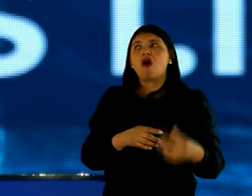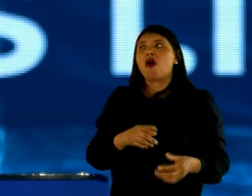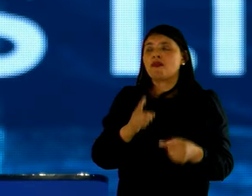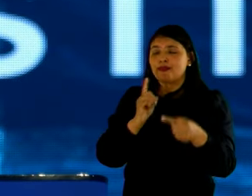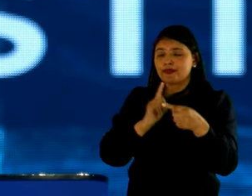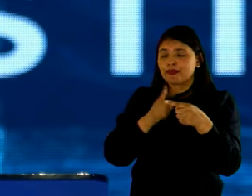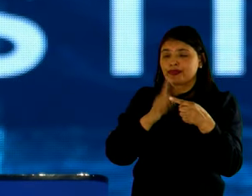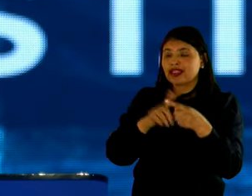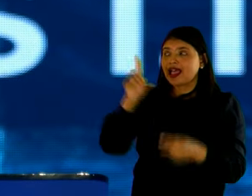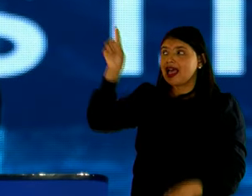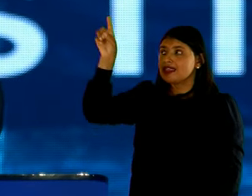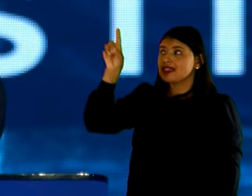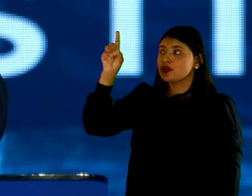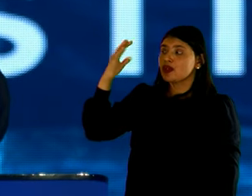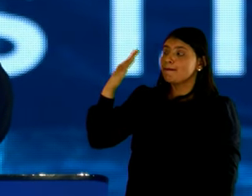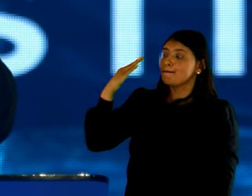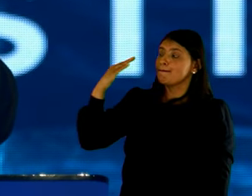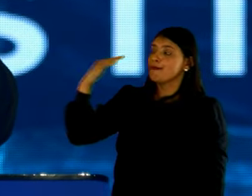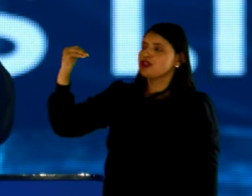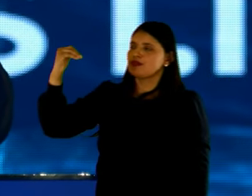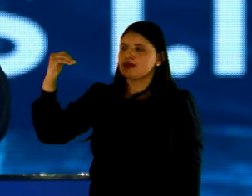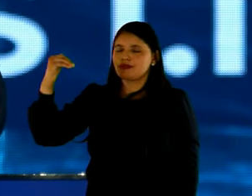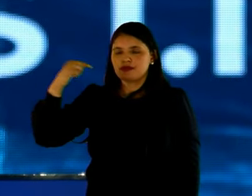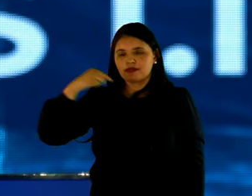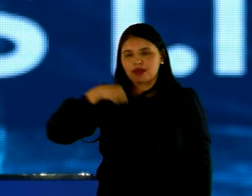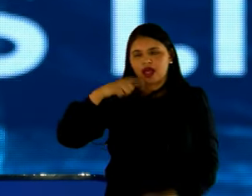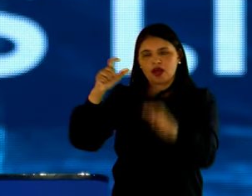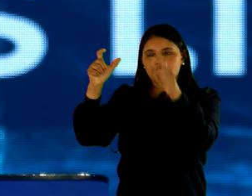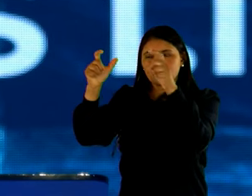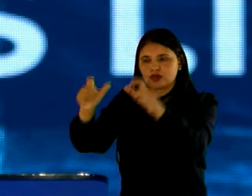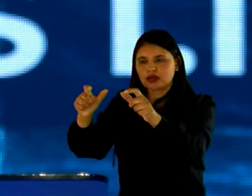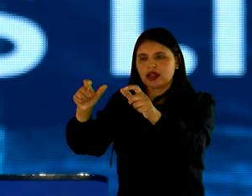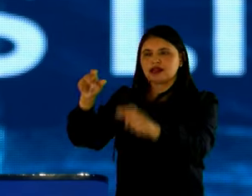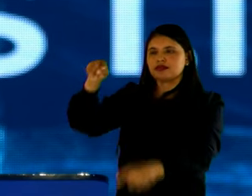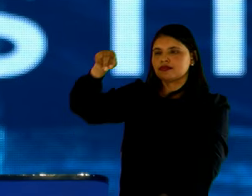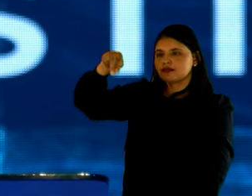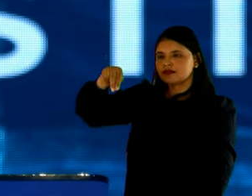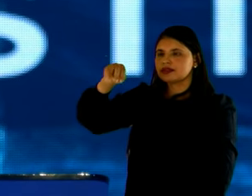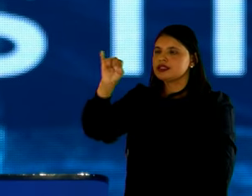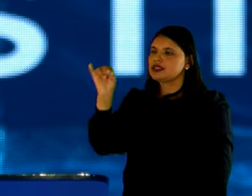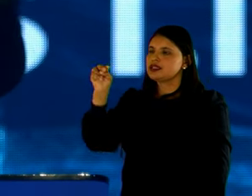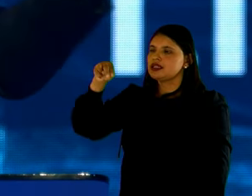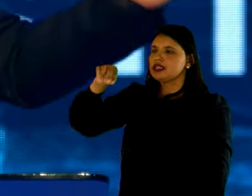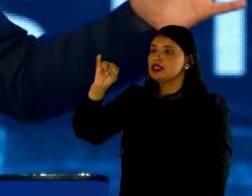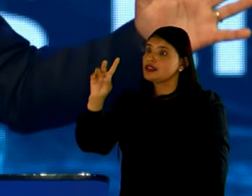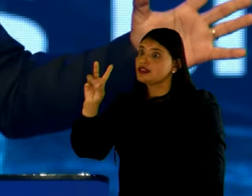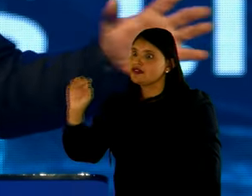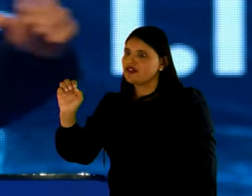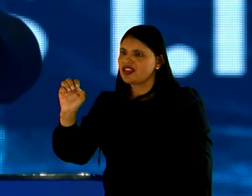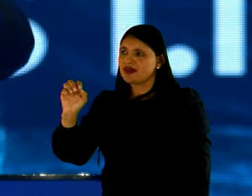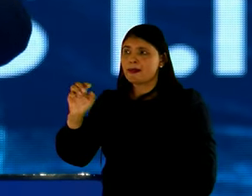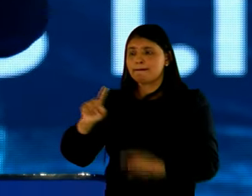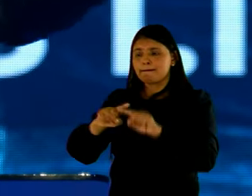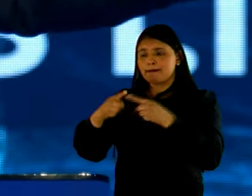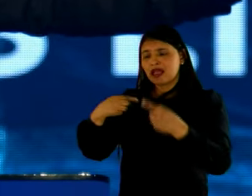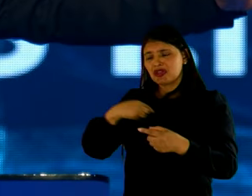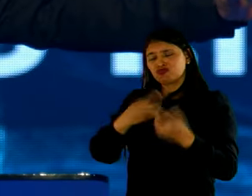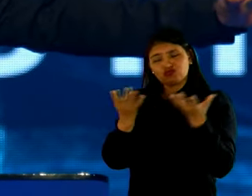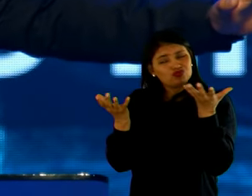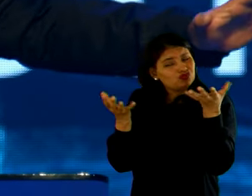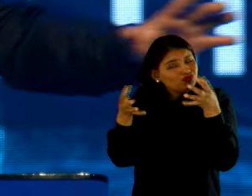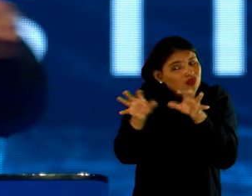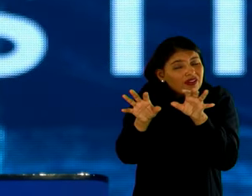para pregar aos ninivitas, o povo sírio, e que ele fugiu da presença de Deus, não escondeu